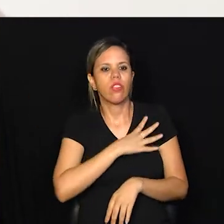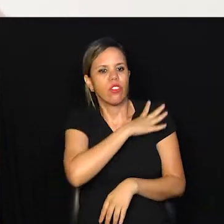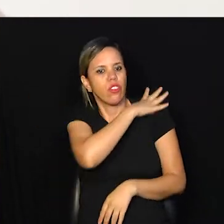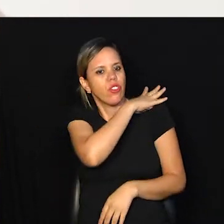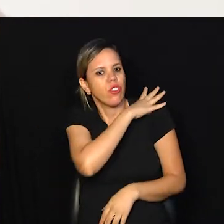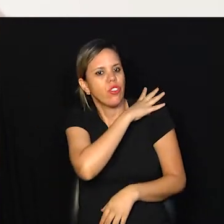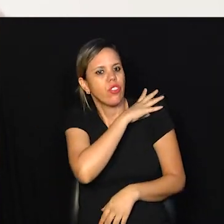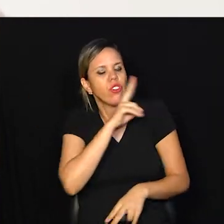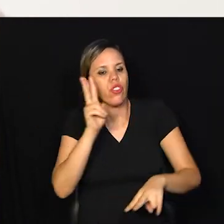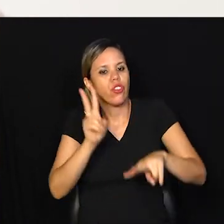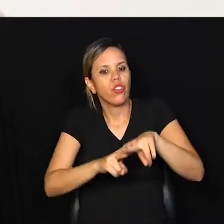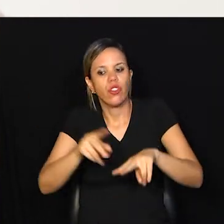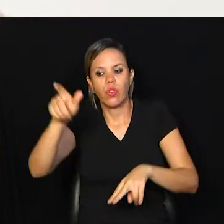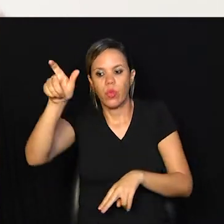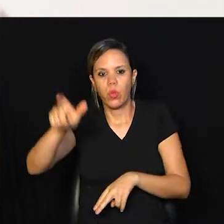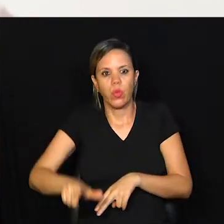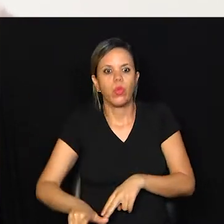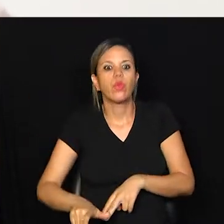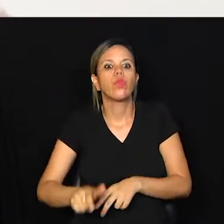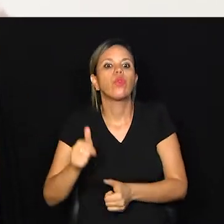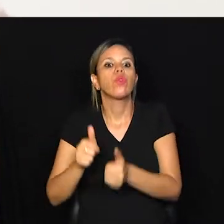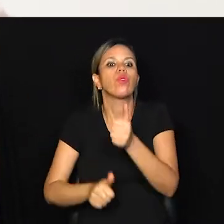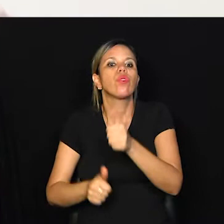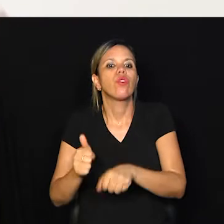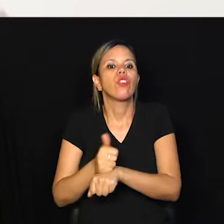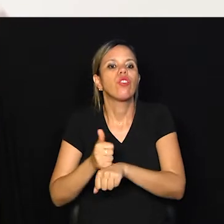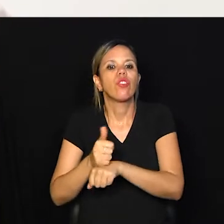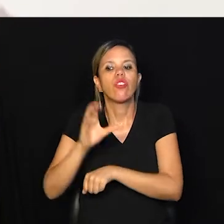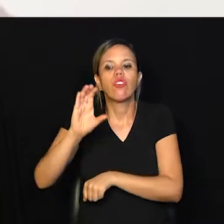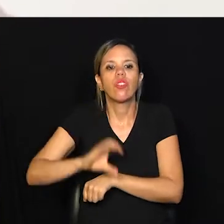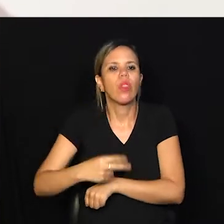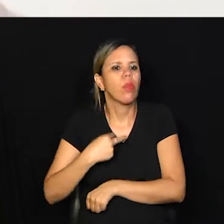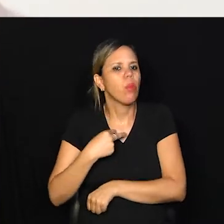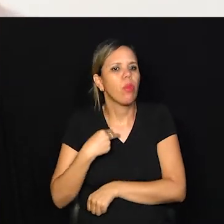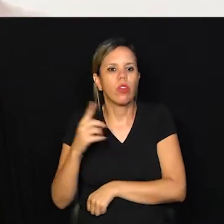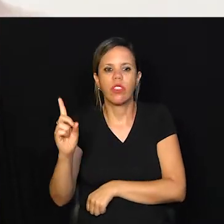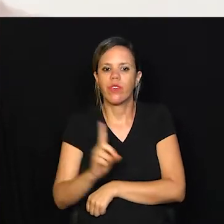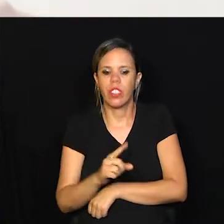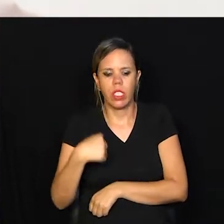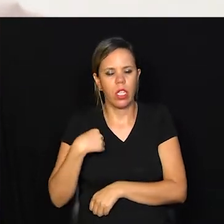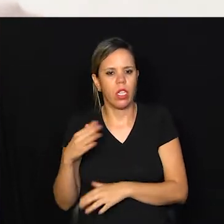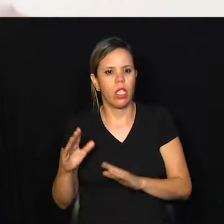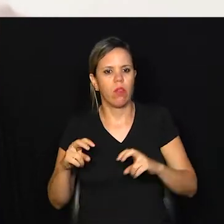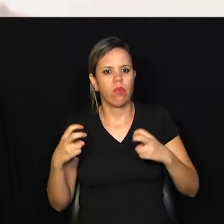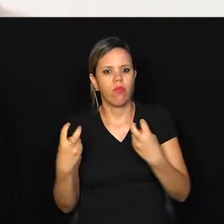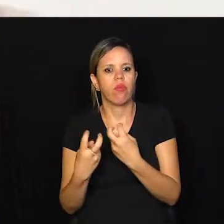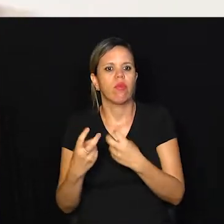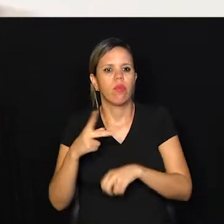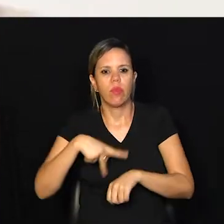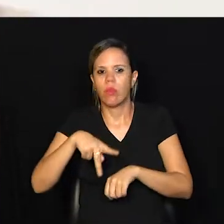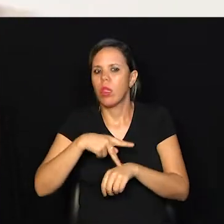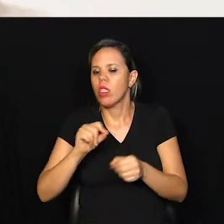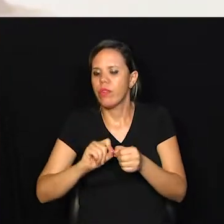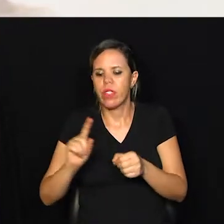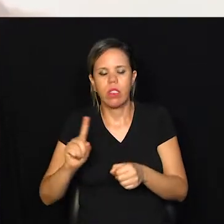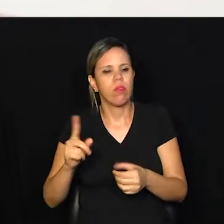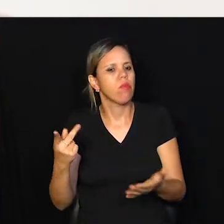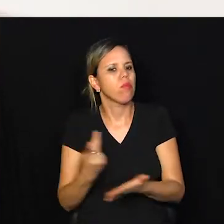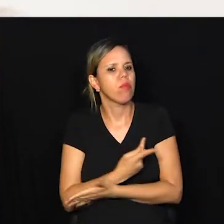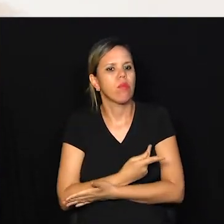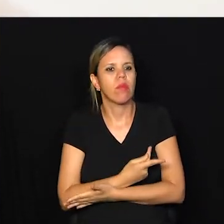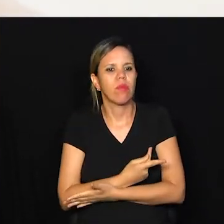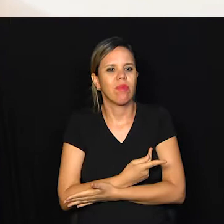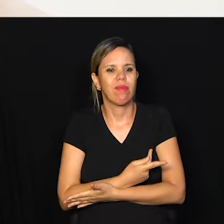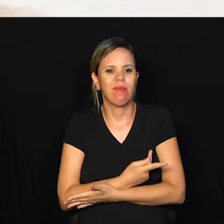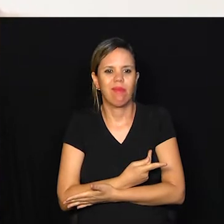cima, eu vou prender esse cidadão aí, que ele não pode vir aqui na nossa casa, no nosso país, fazer isso. Eu